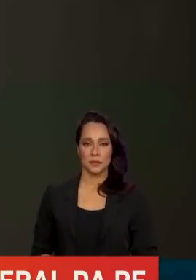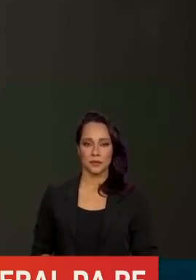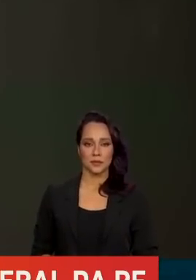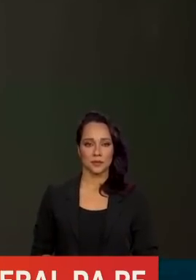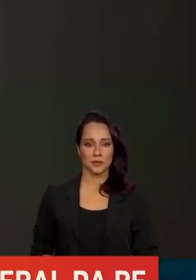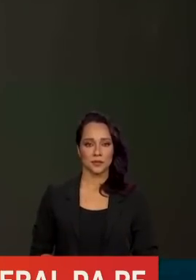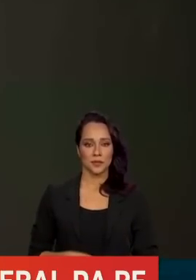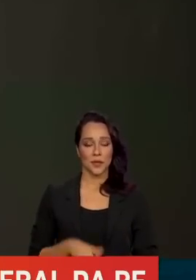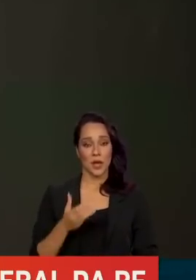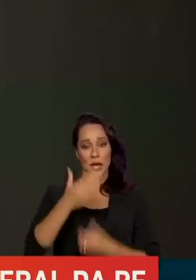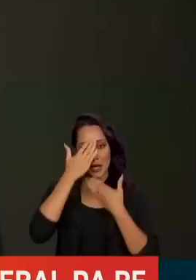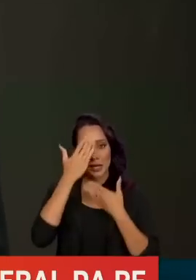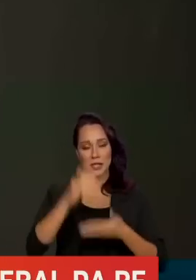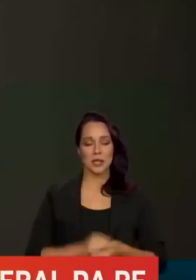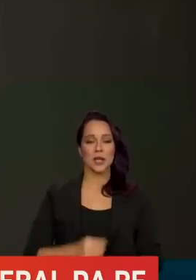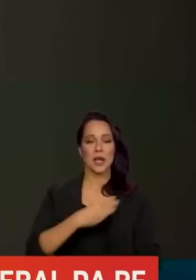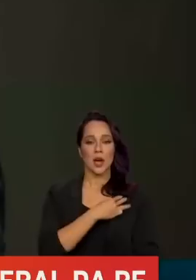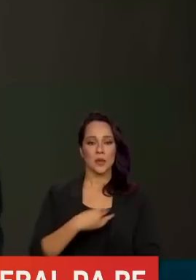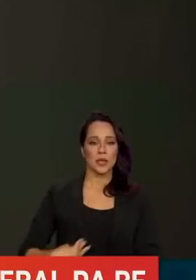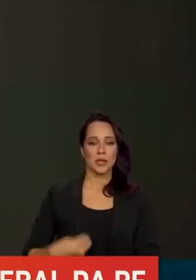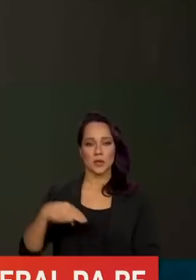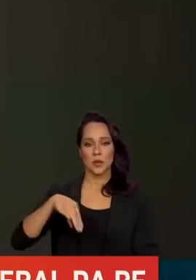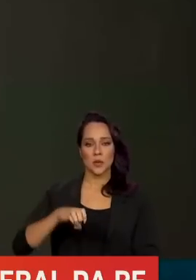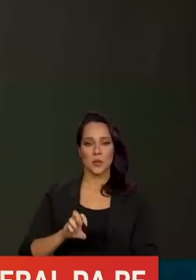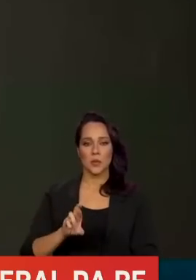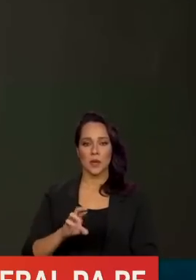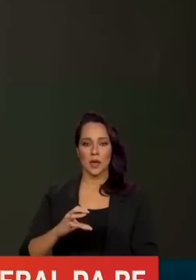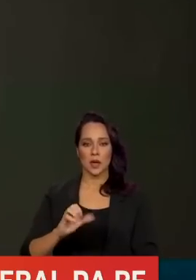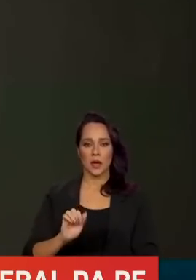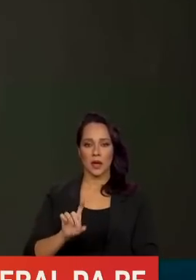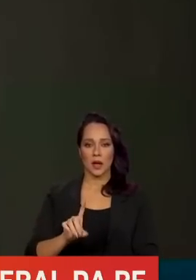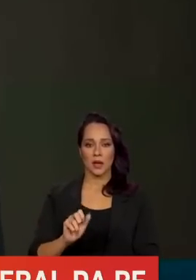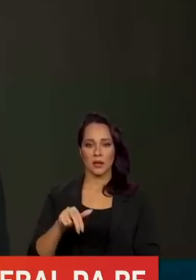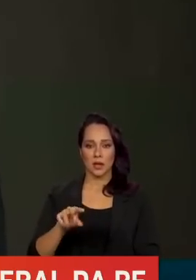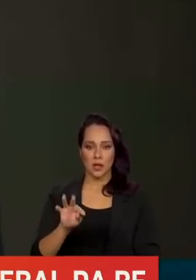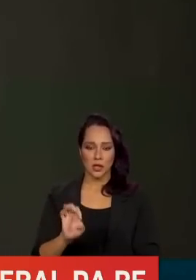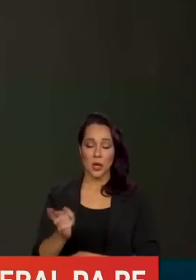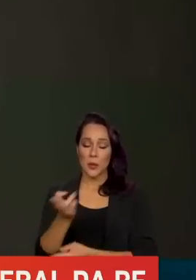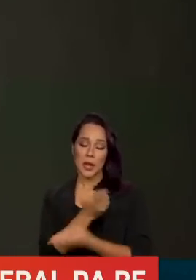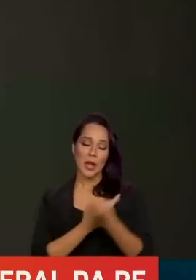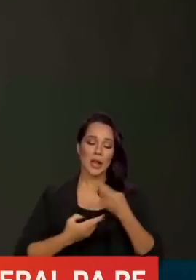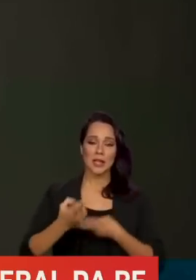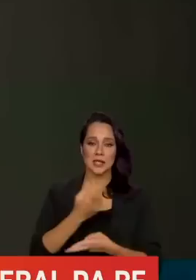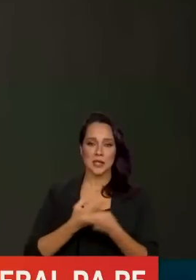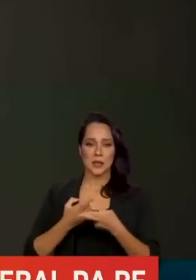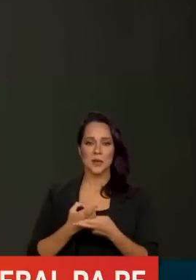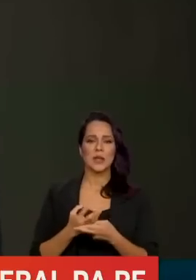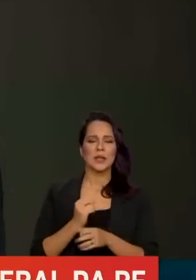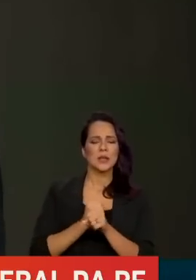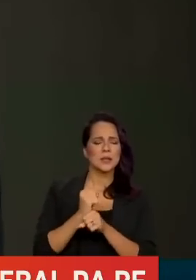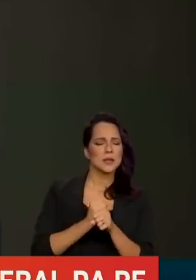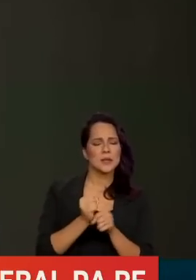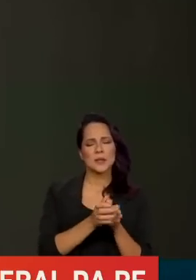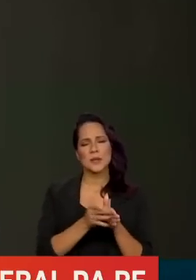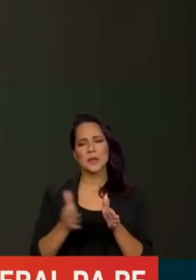Quero agradecer ao Ministro Mercadante a quem devo muito pela relação fraterna nesses